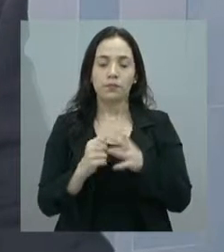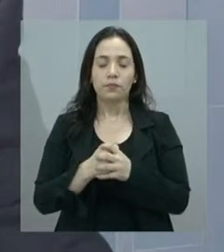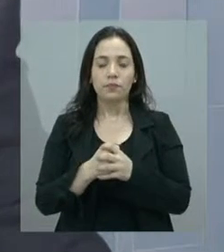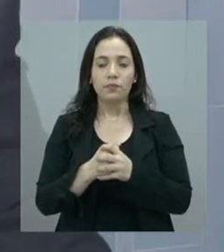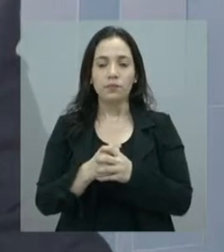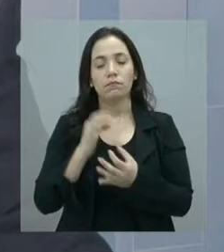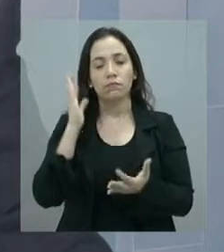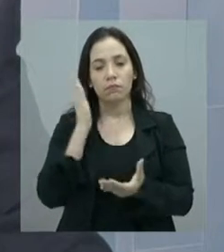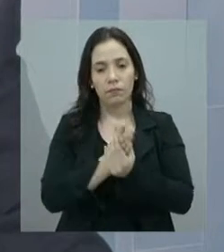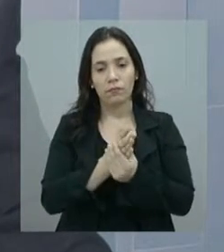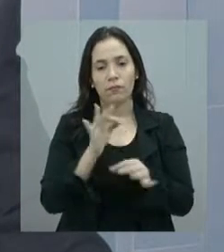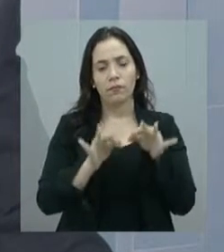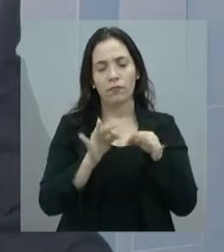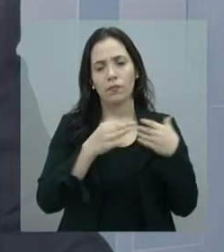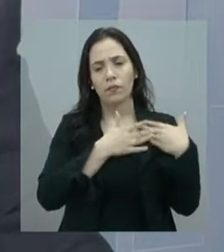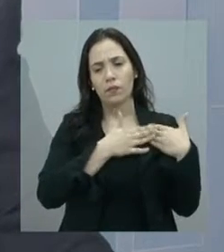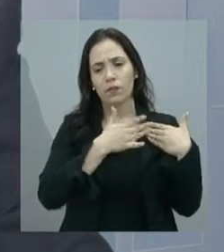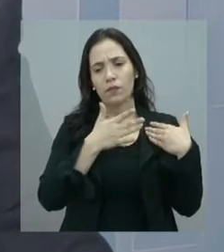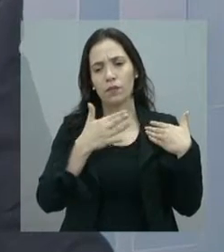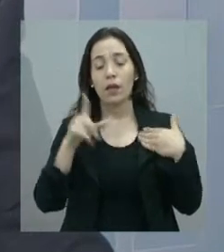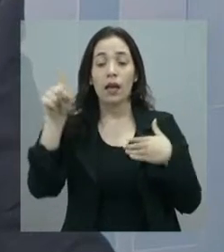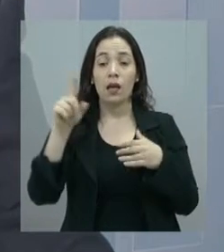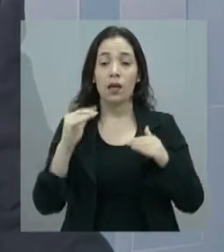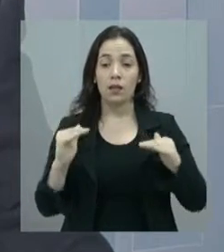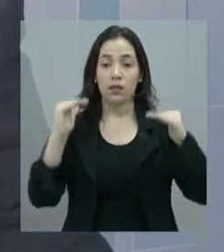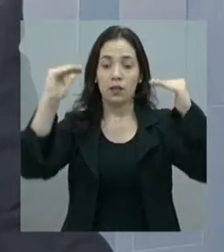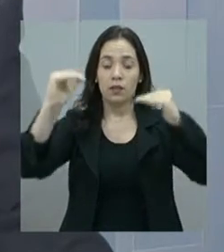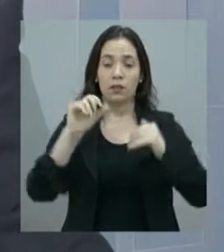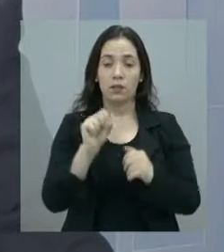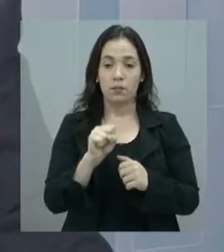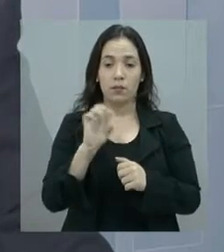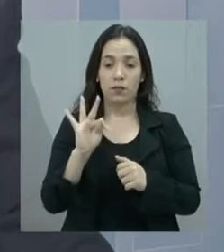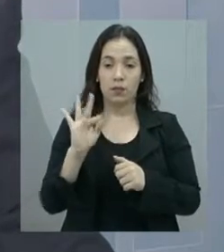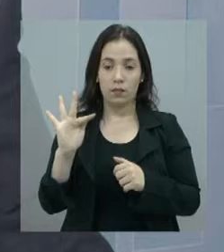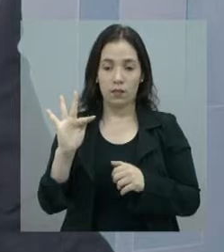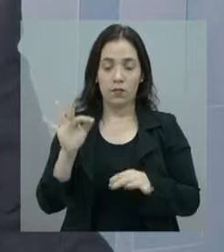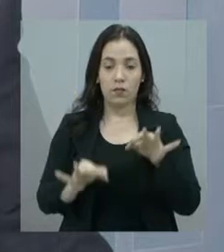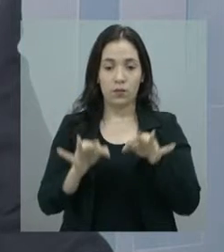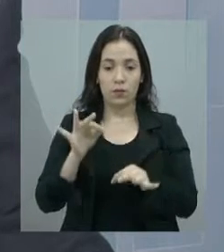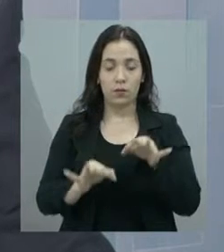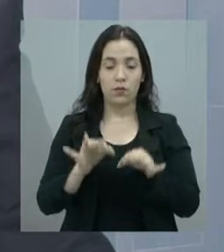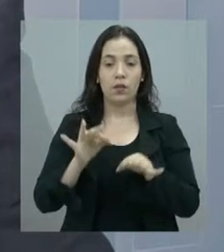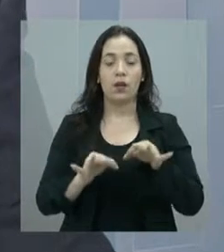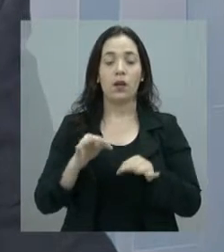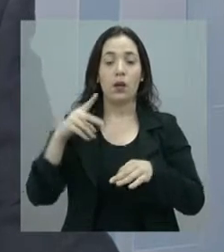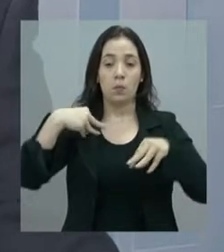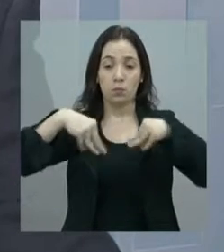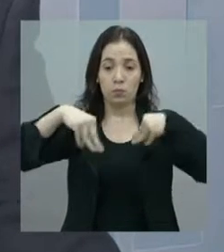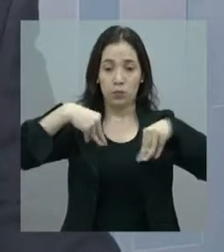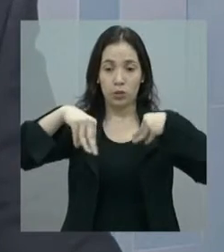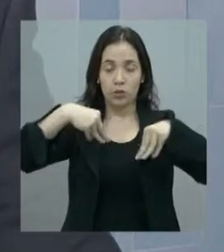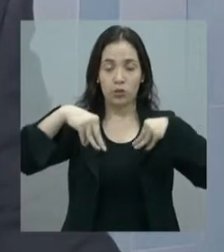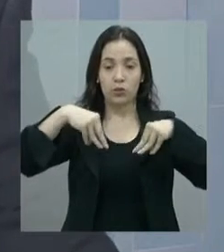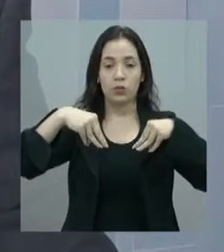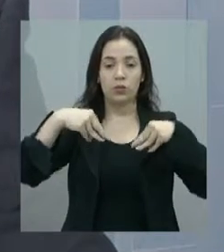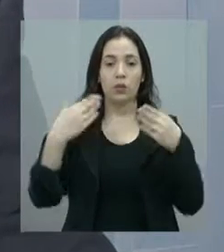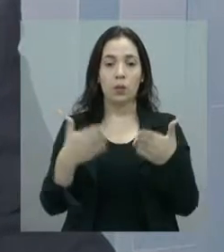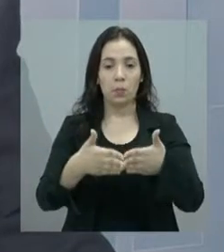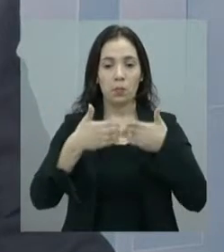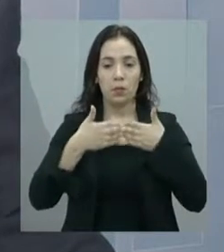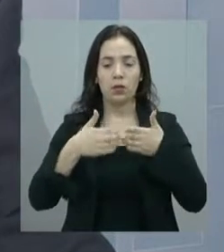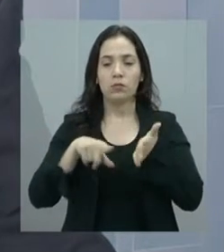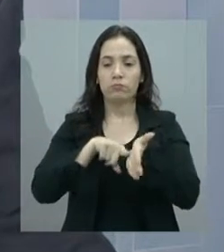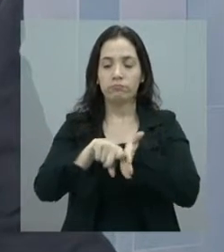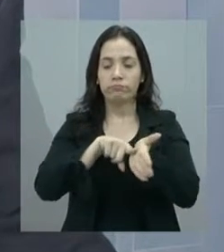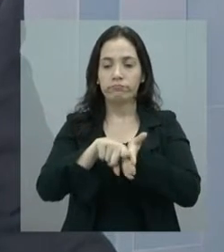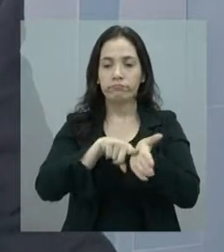ação terminou no Supremo Tribunal Federal. Essa ação está nas mãos da ministra Carmen Lúcia, que pediu uma perícia